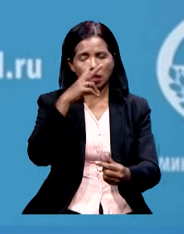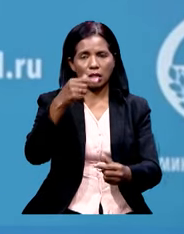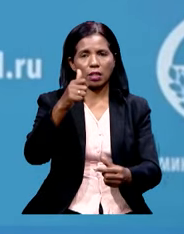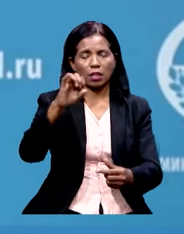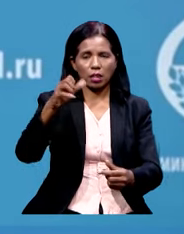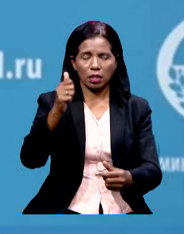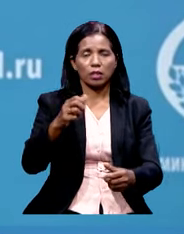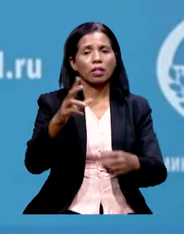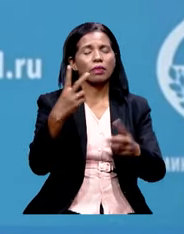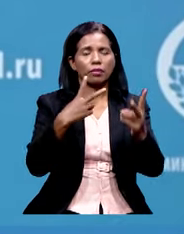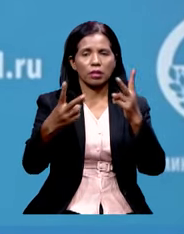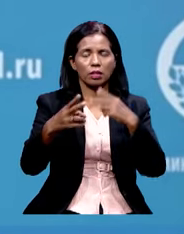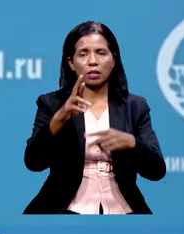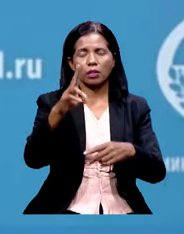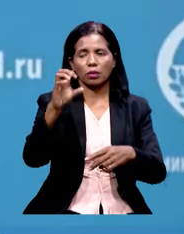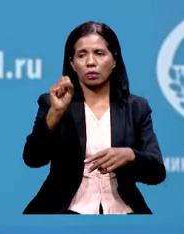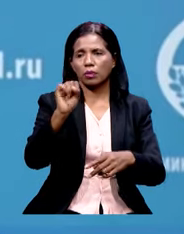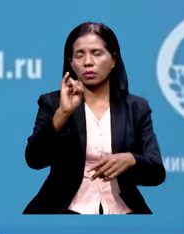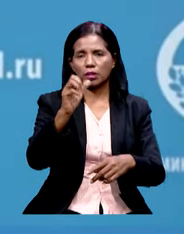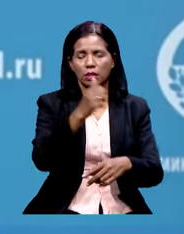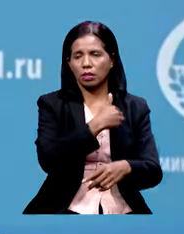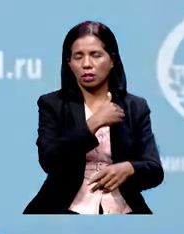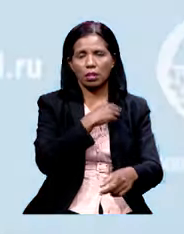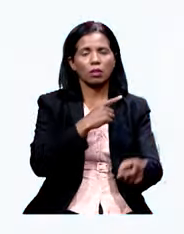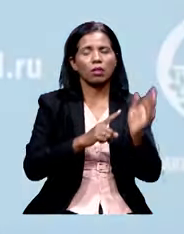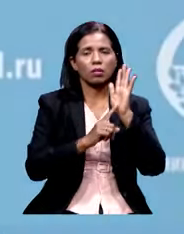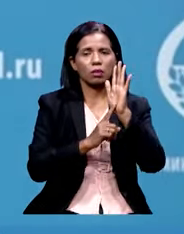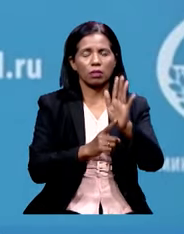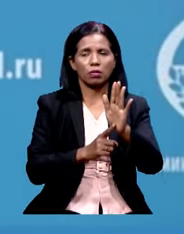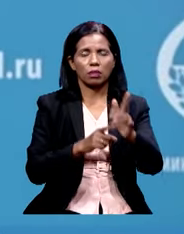Daune, visita ela a Rússia, mas BCDAO foi informação claro.